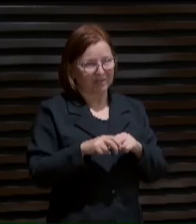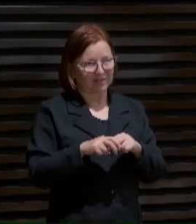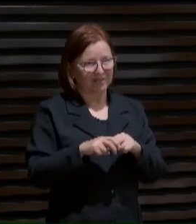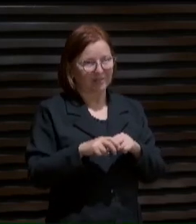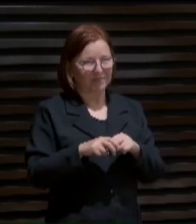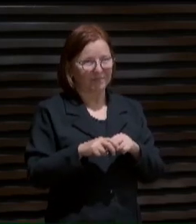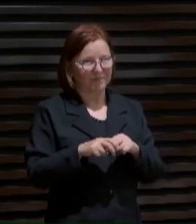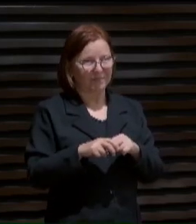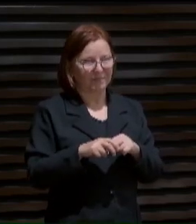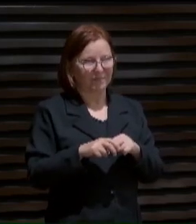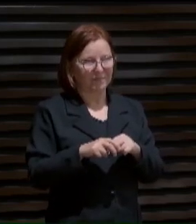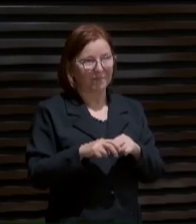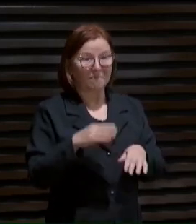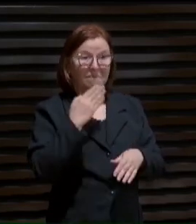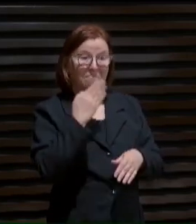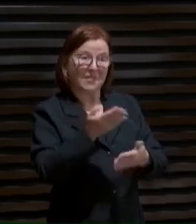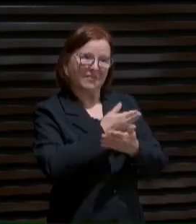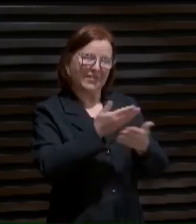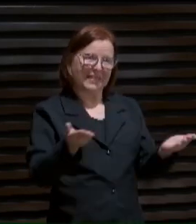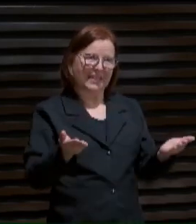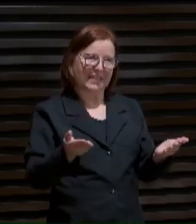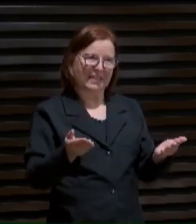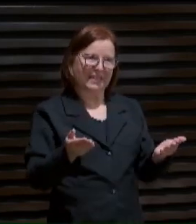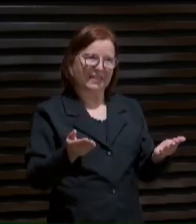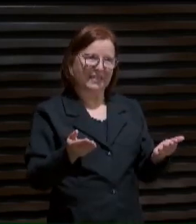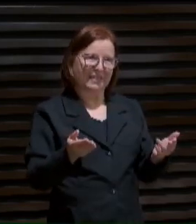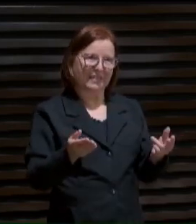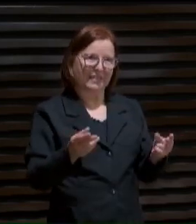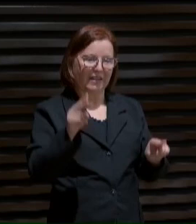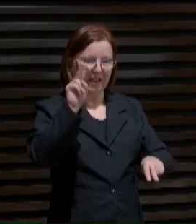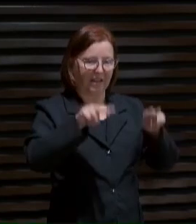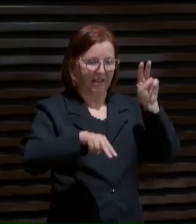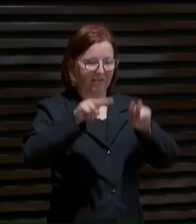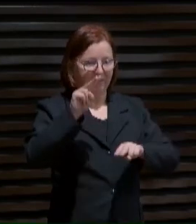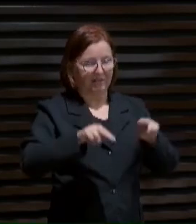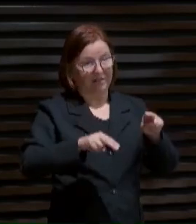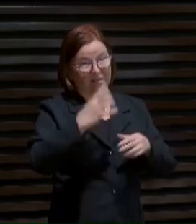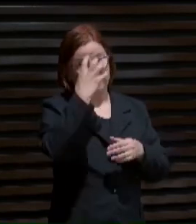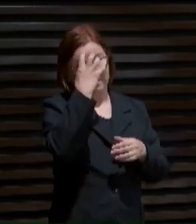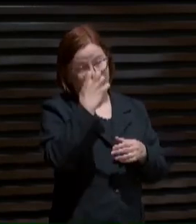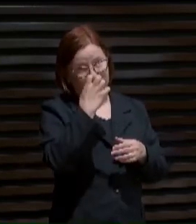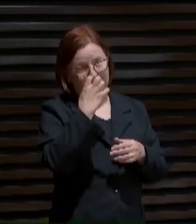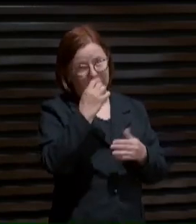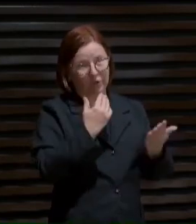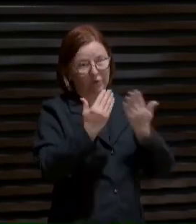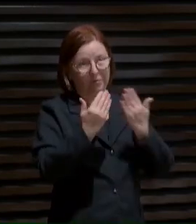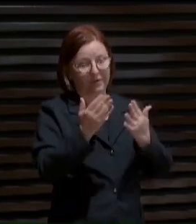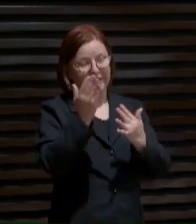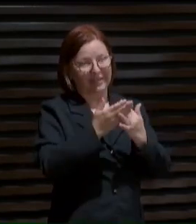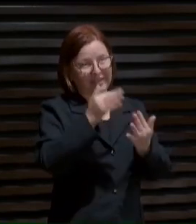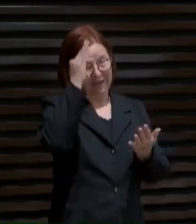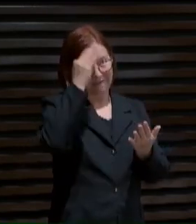fazer uma avaliação muito séria façamos uma série avaliação comparativa Entre a